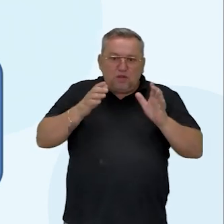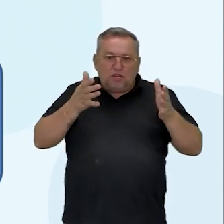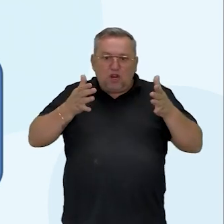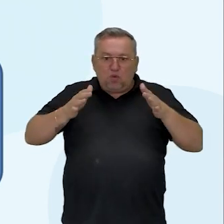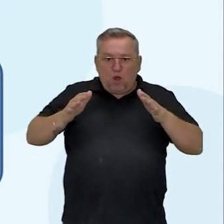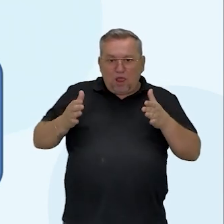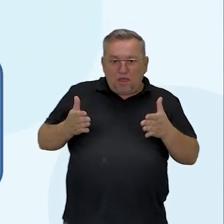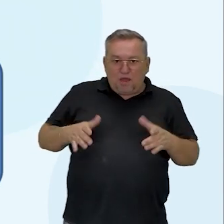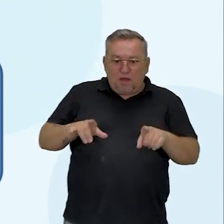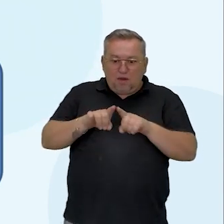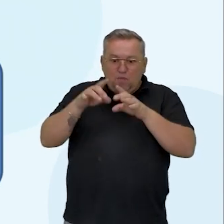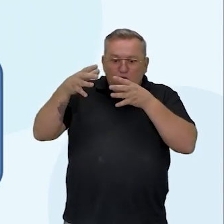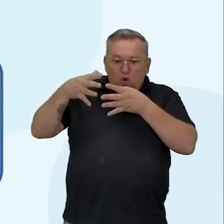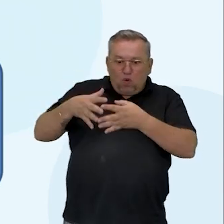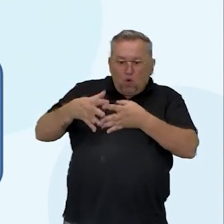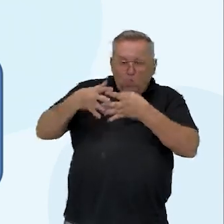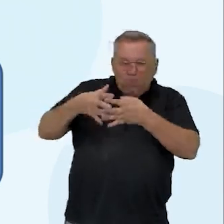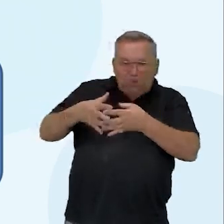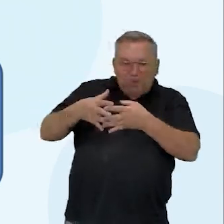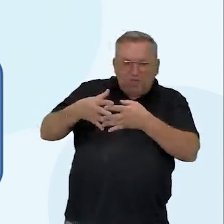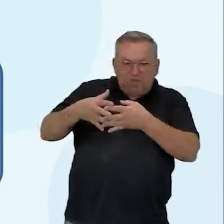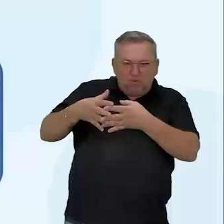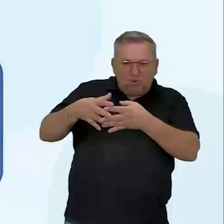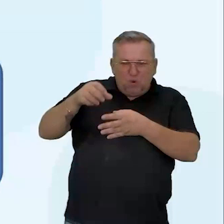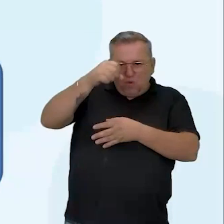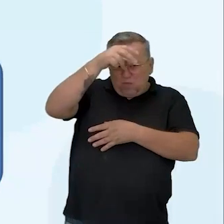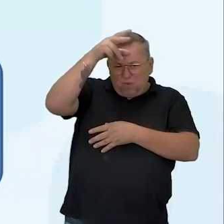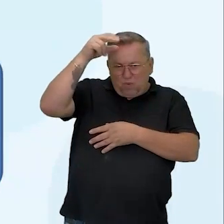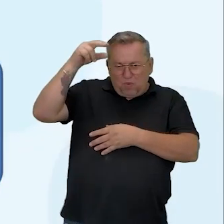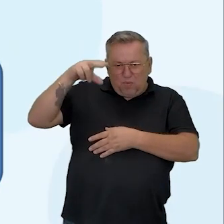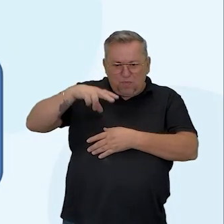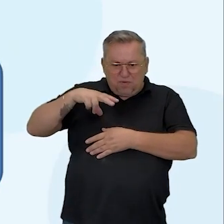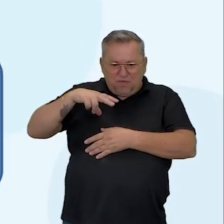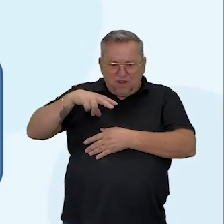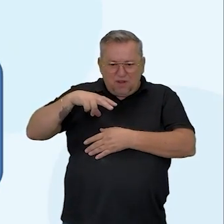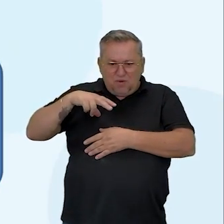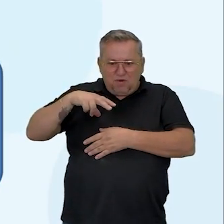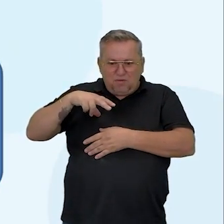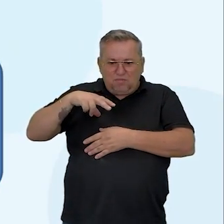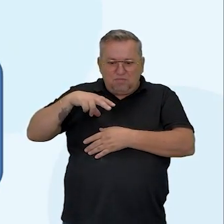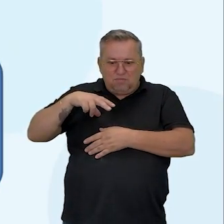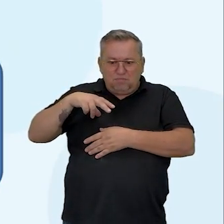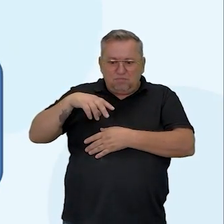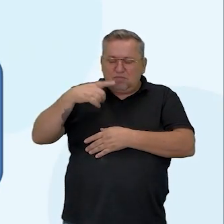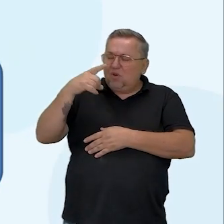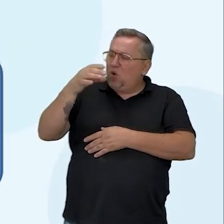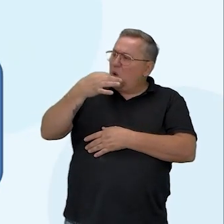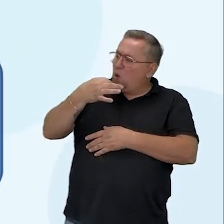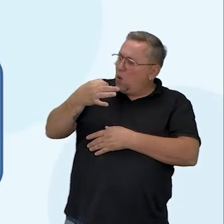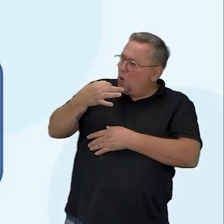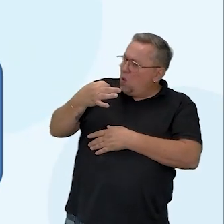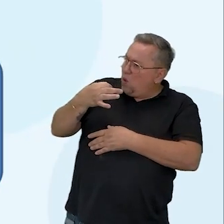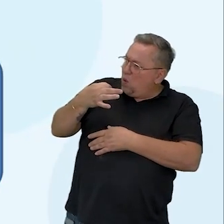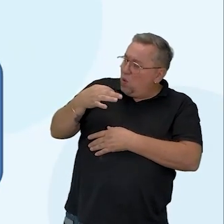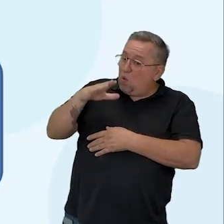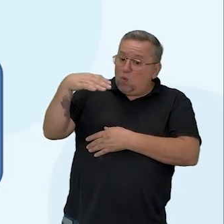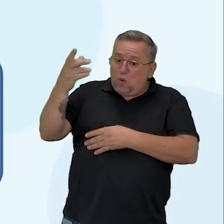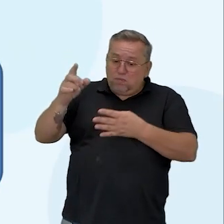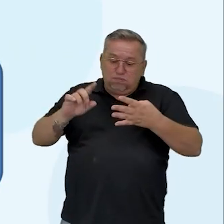sensualidade, confusão entre o público e o privado. Mafê, na sua opinião, qual